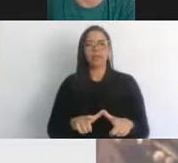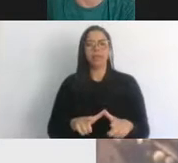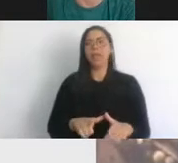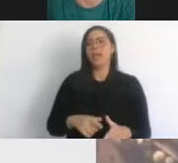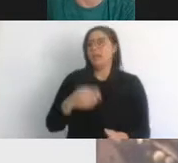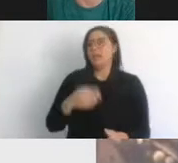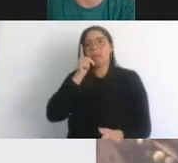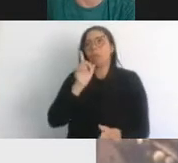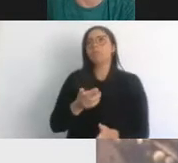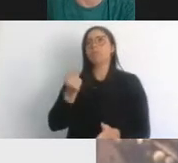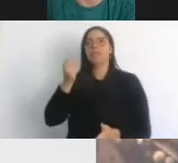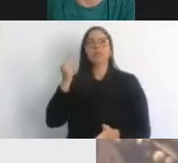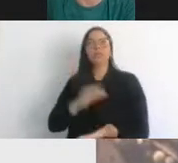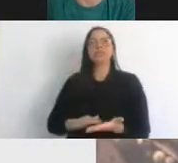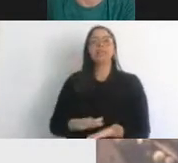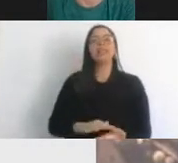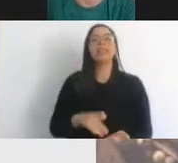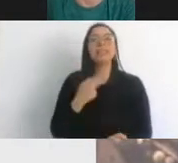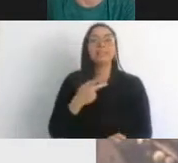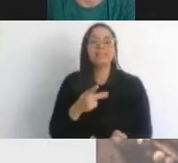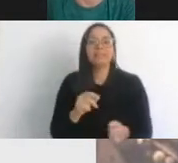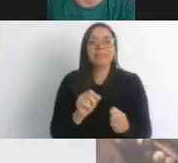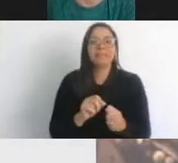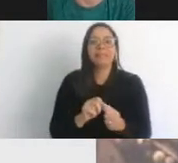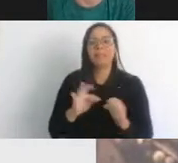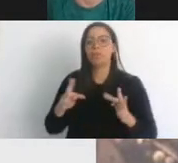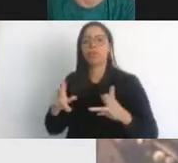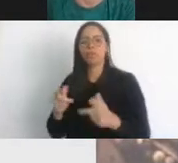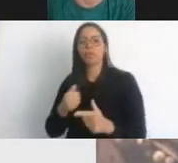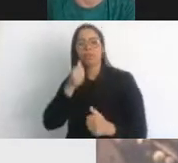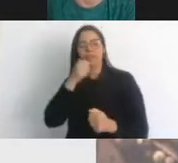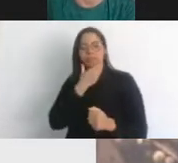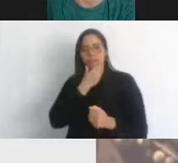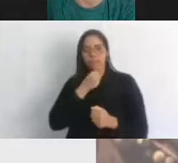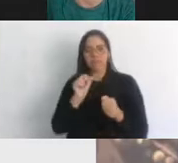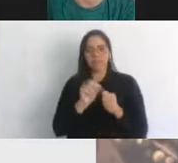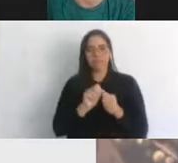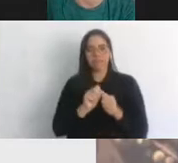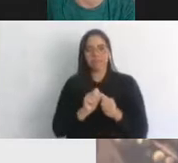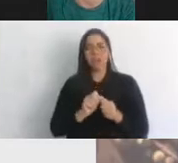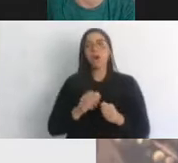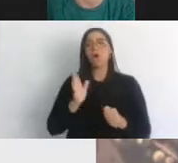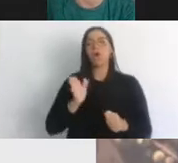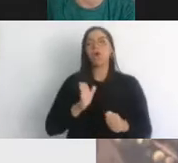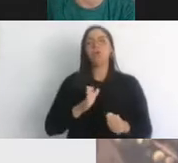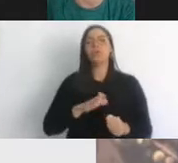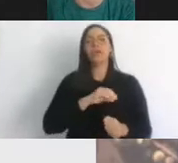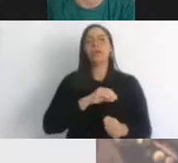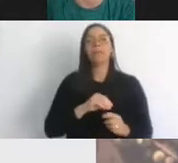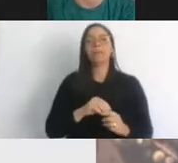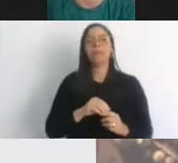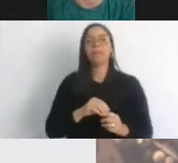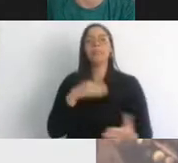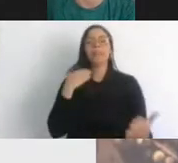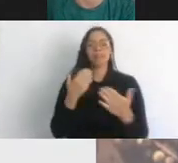articular ou fazer coisas do tipo quando elas começam a participar de espaços públicos Lembrando que escola aí não